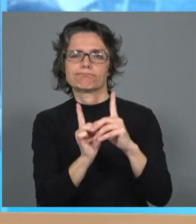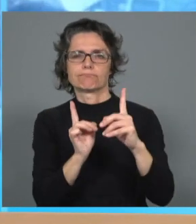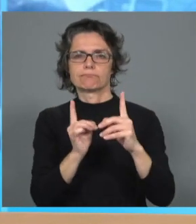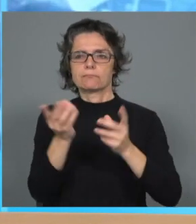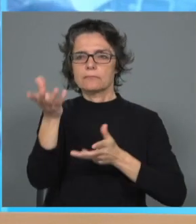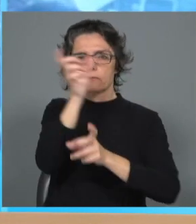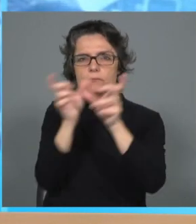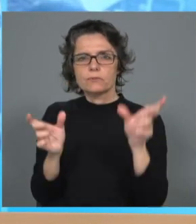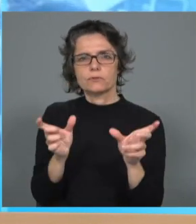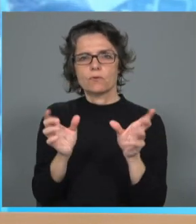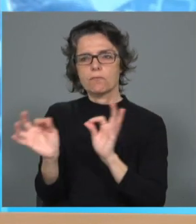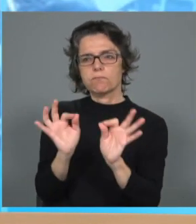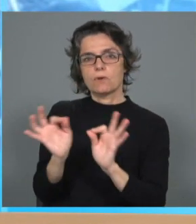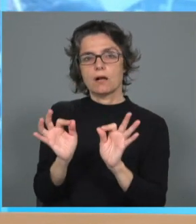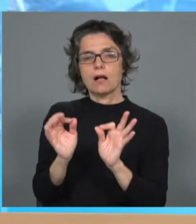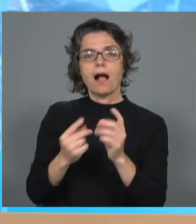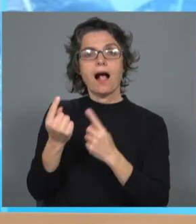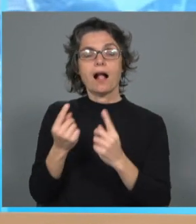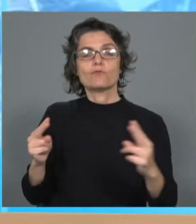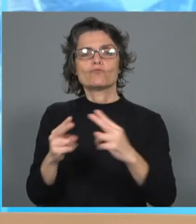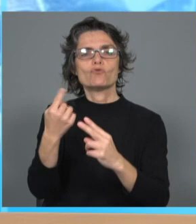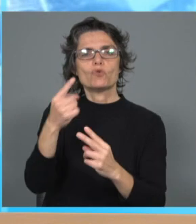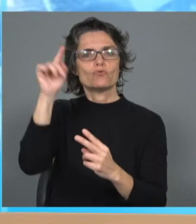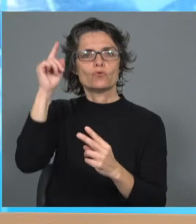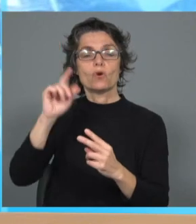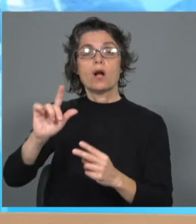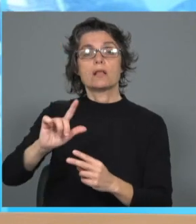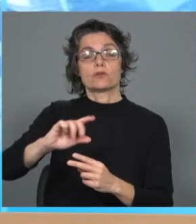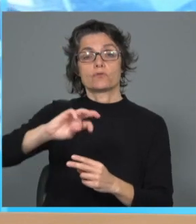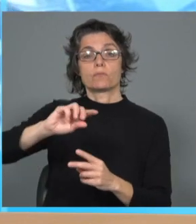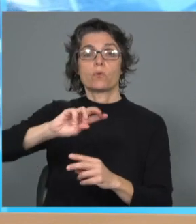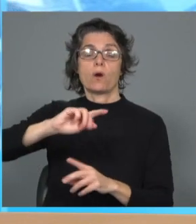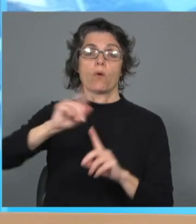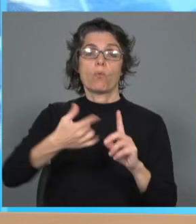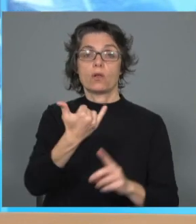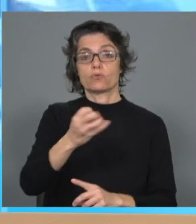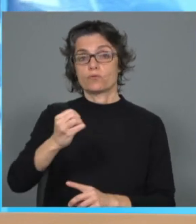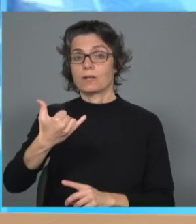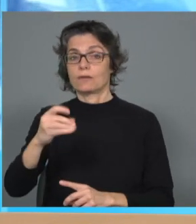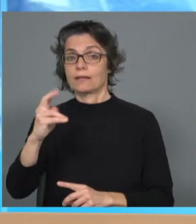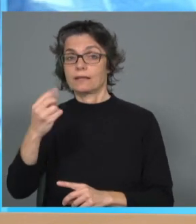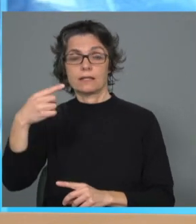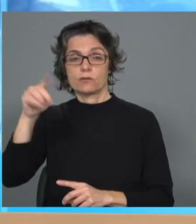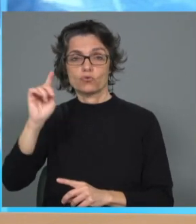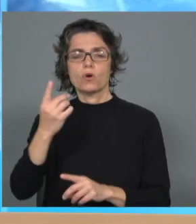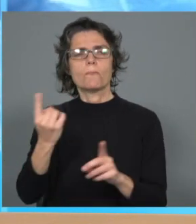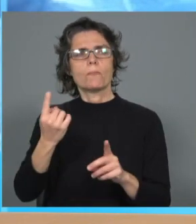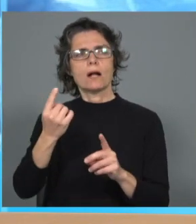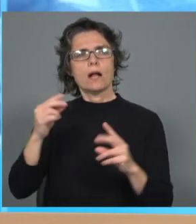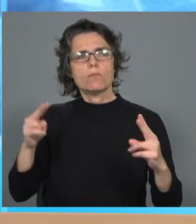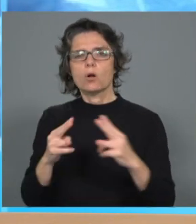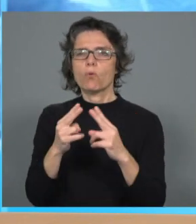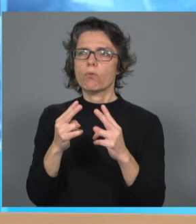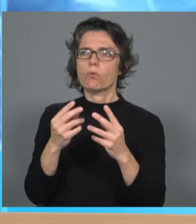para algo que não é só um encontro em Lisboa em 2023, que é efetivamente um encontro muito interior